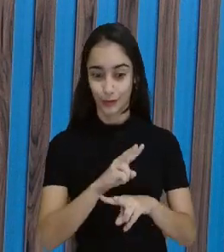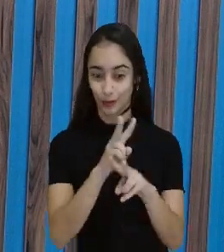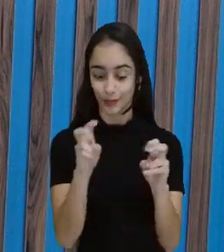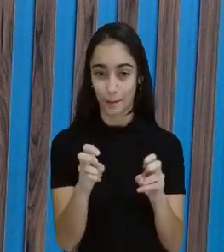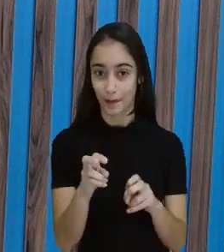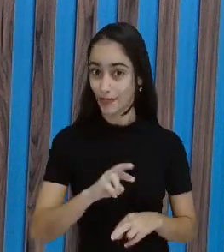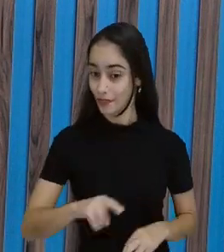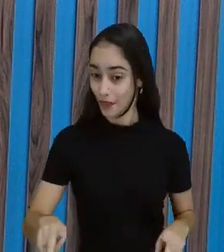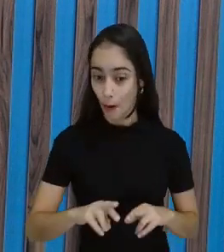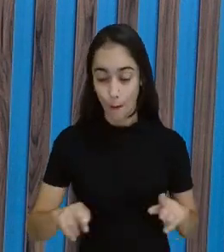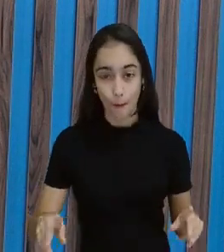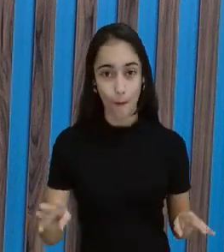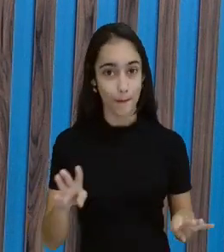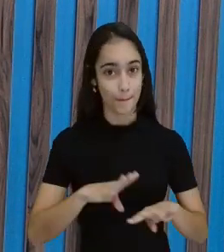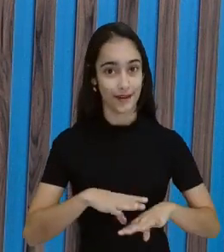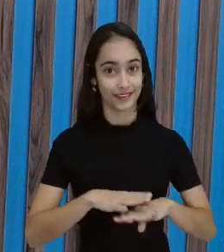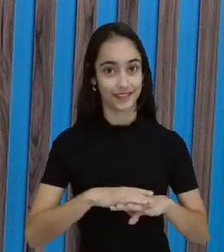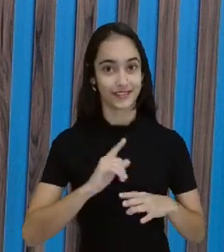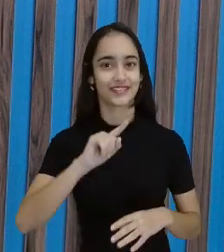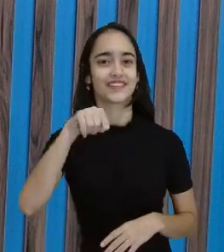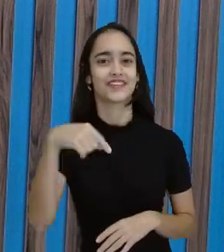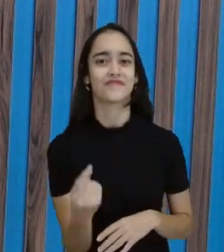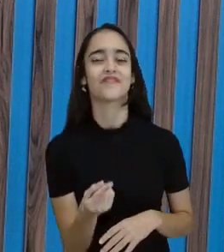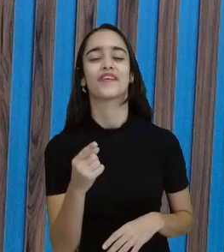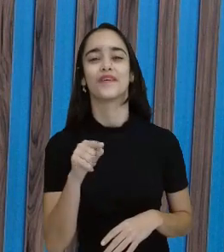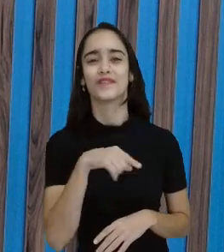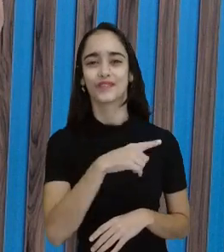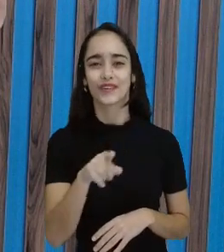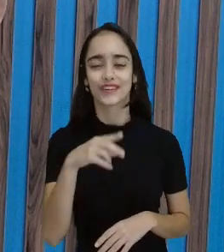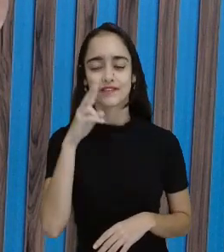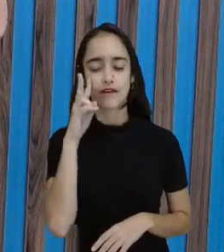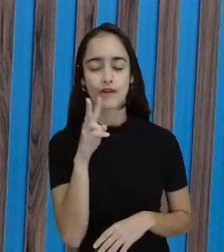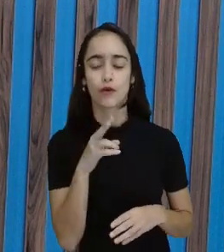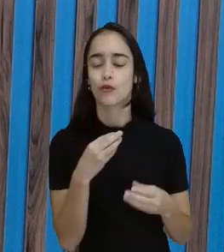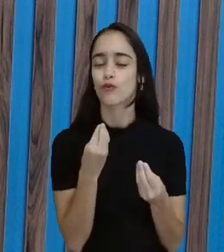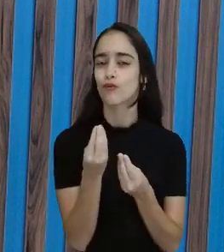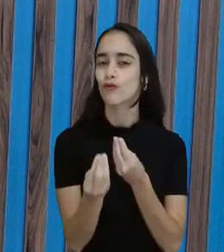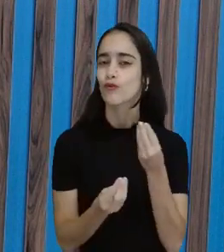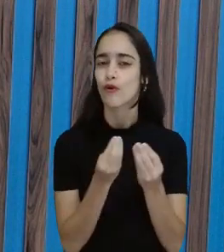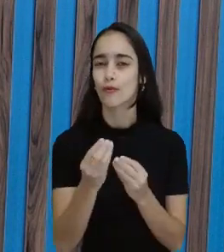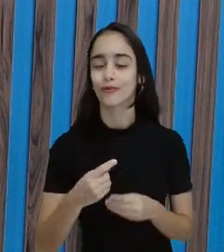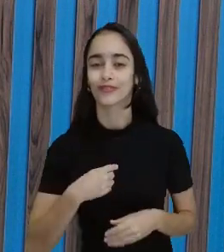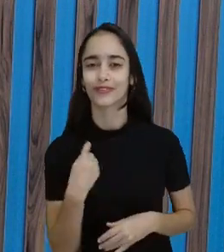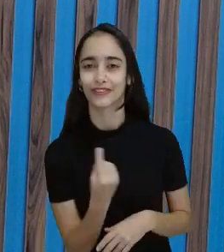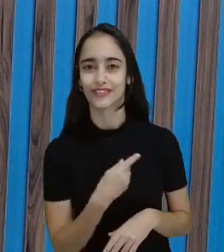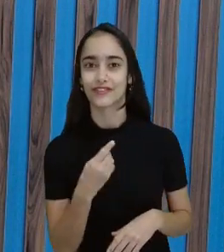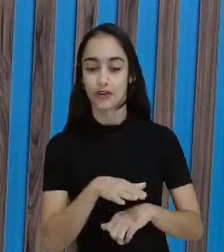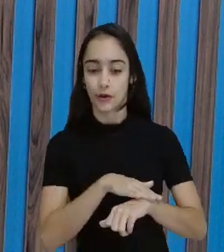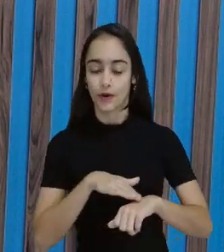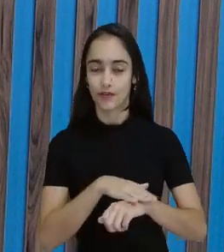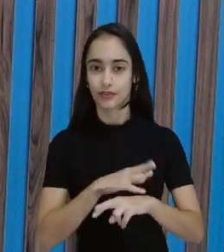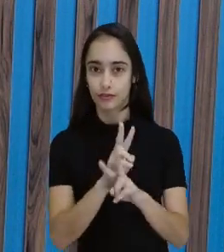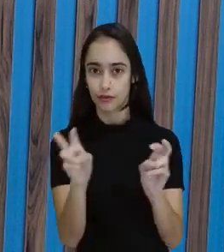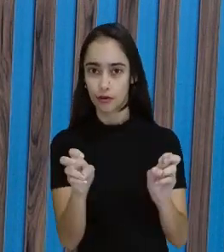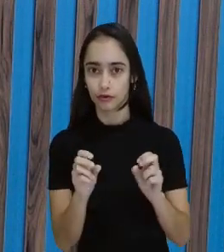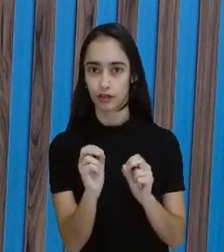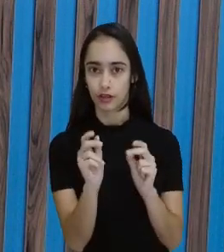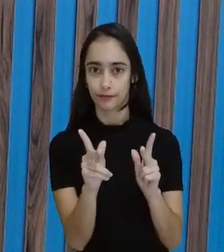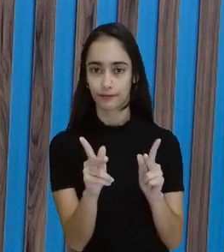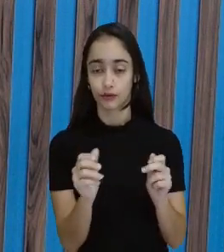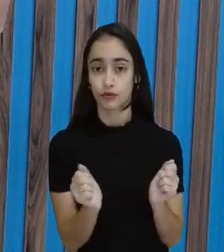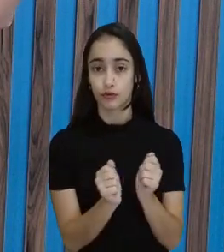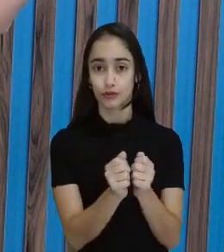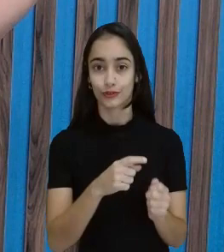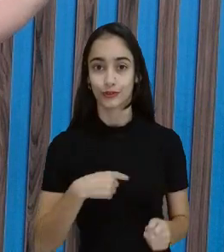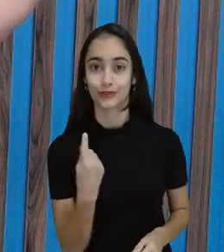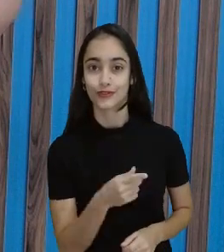isso mesmo. Daqui a pouquinho você vai ver sobre o que será, de que forma que a gente irá abordar esse assunto, tá certo? Conosco aqui